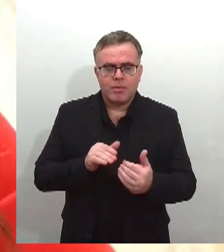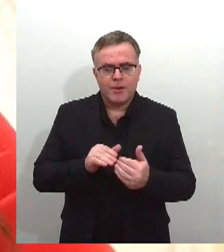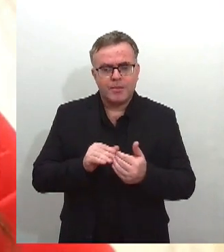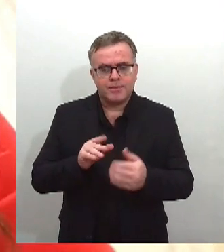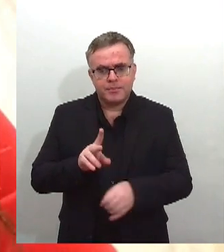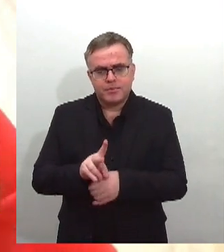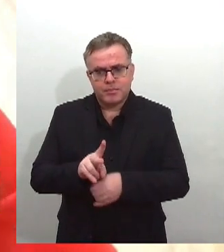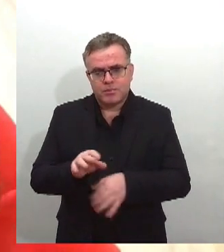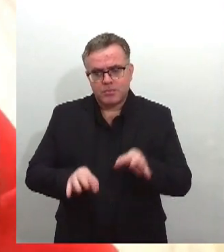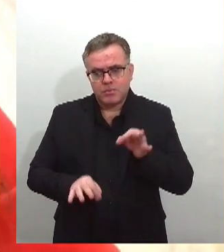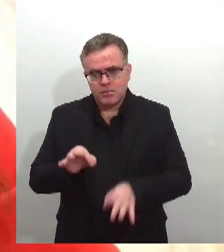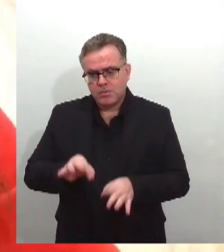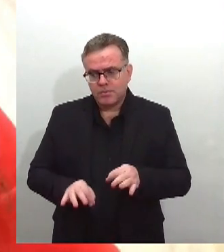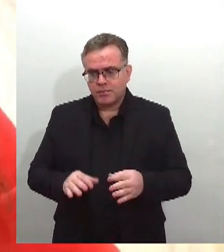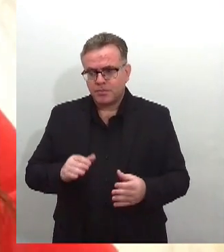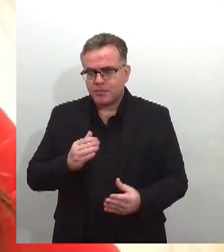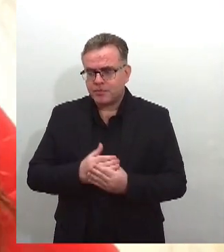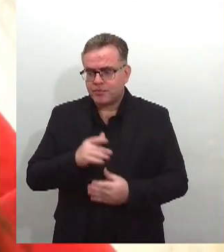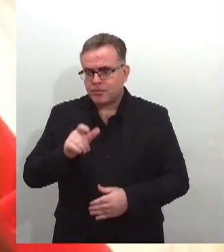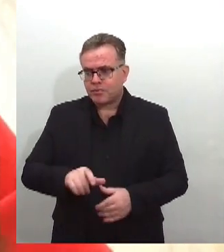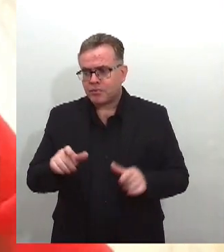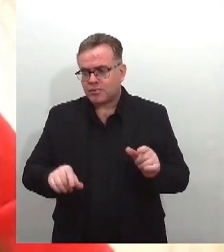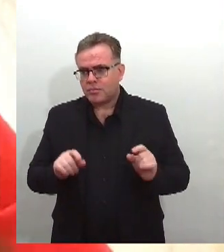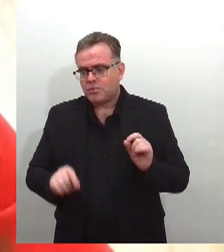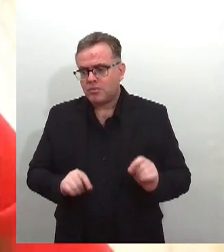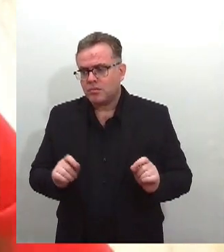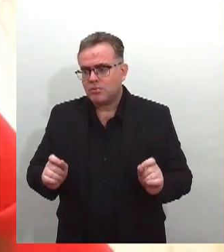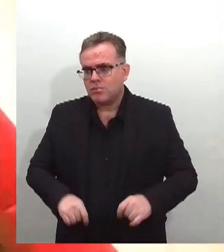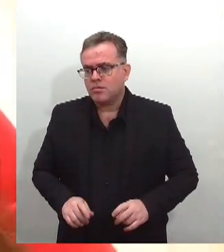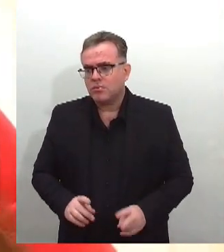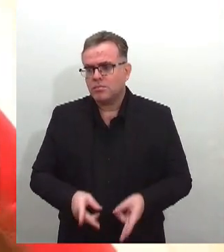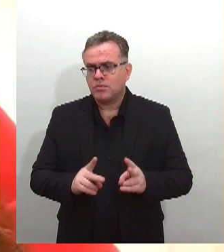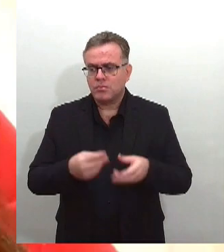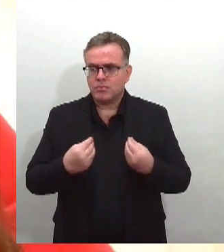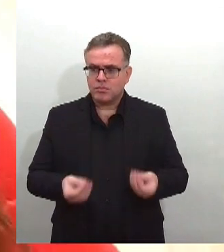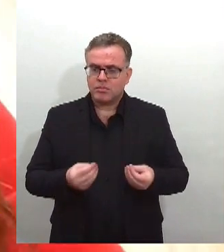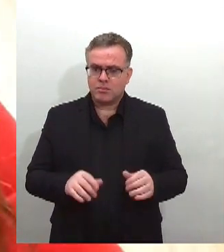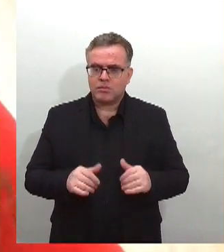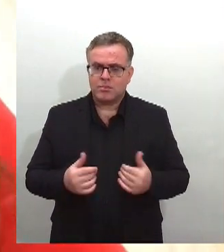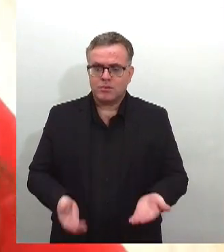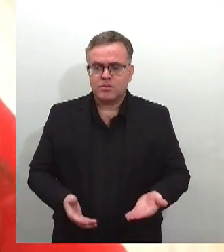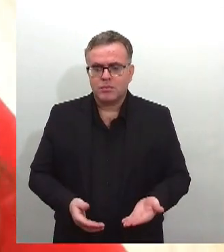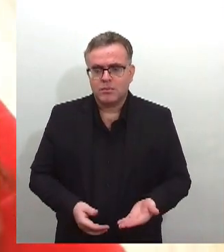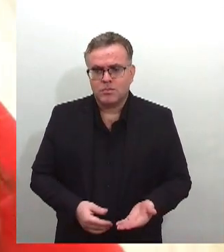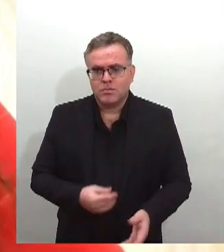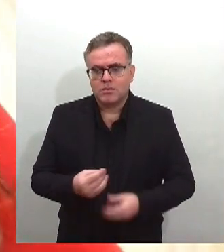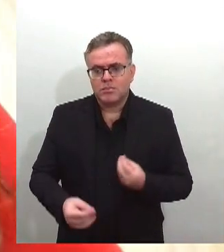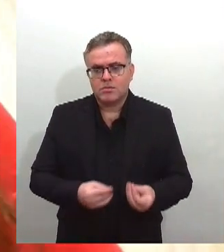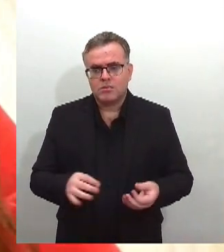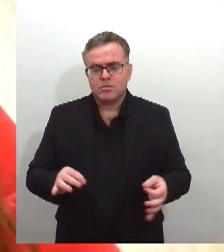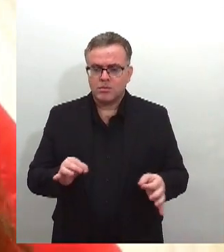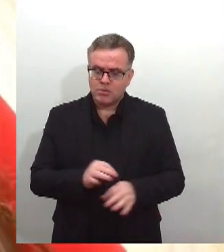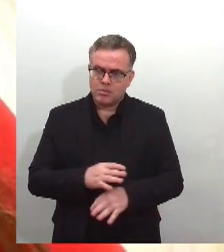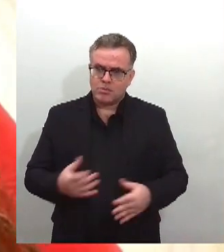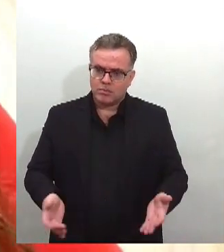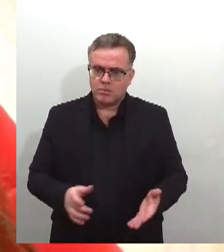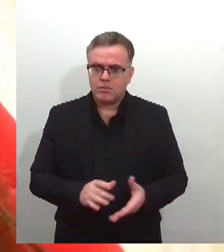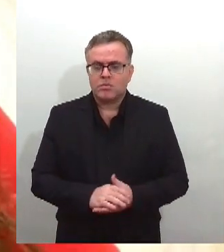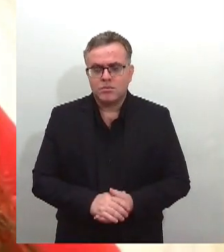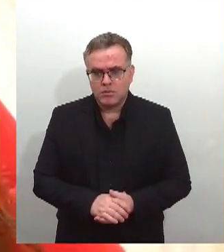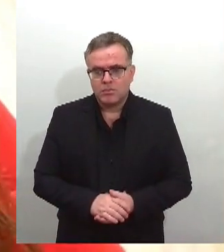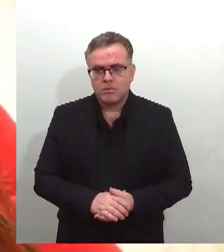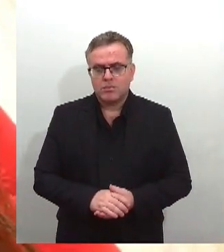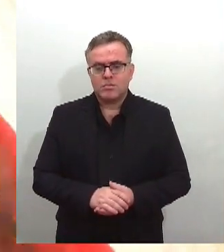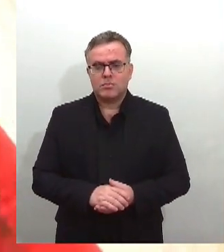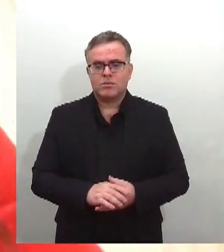mulher. Qual a grande vantagem do CRAM e a diferença do CRAM para o CREAS? Nós sabemos que existe ainda hoje uma